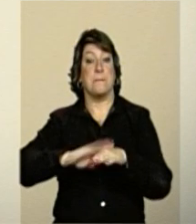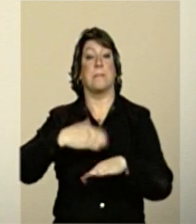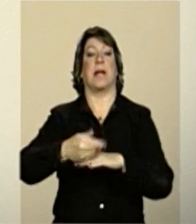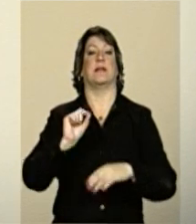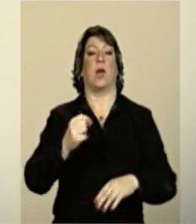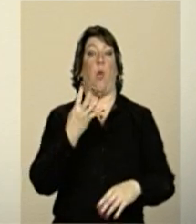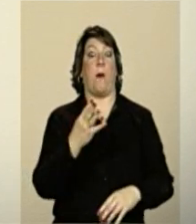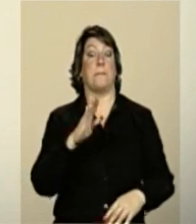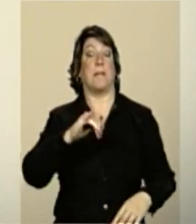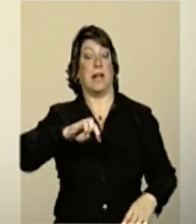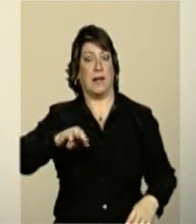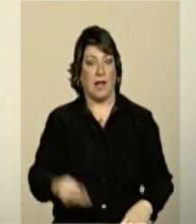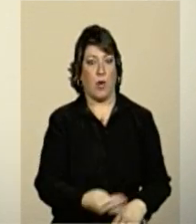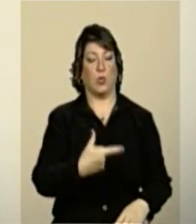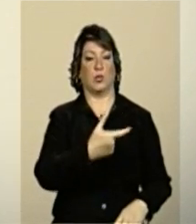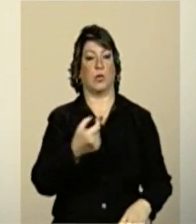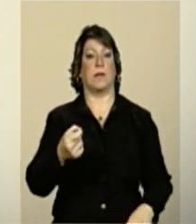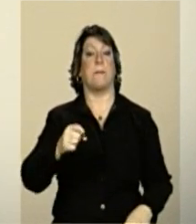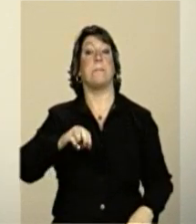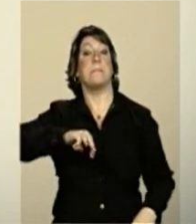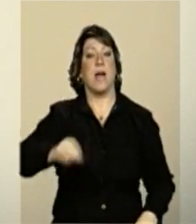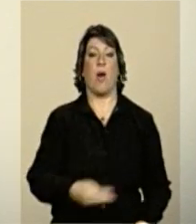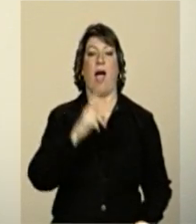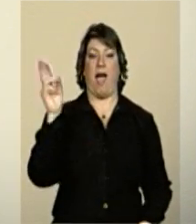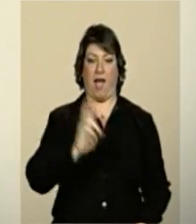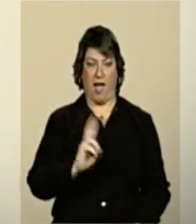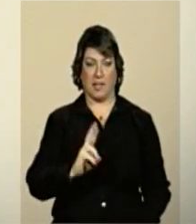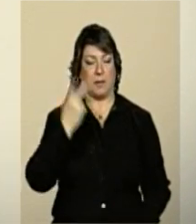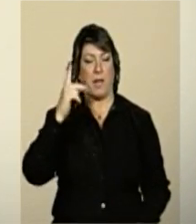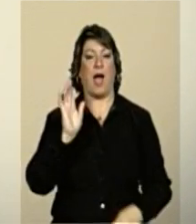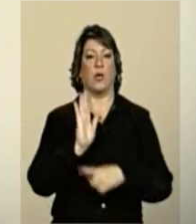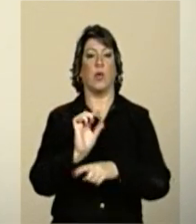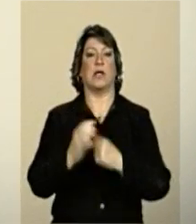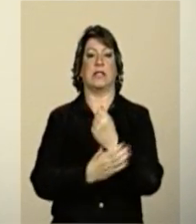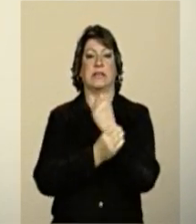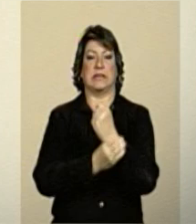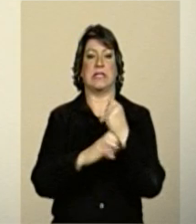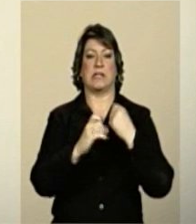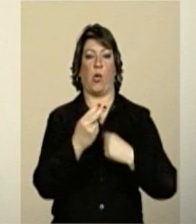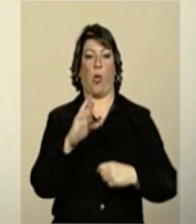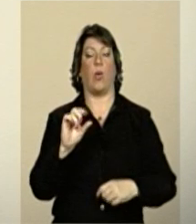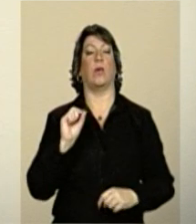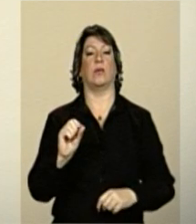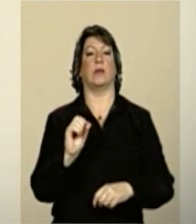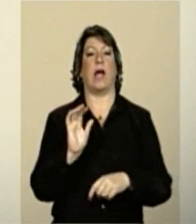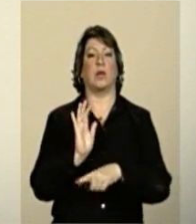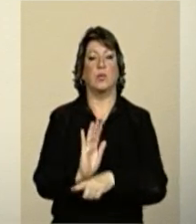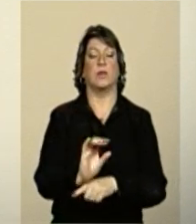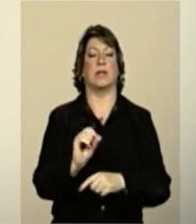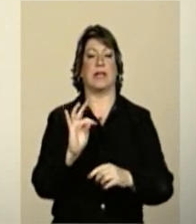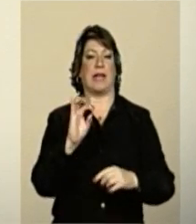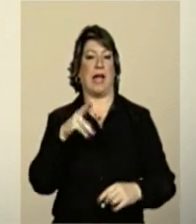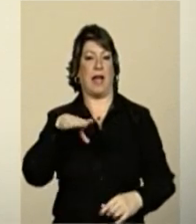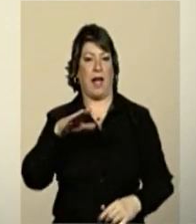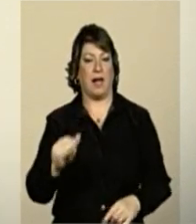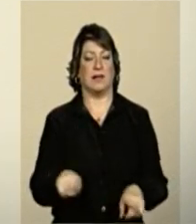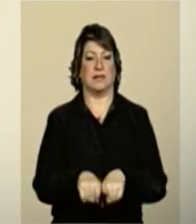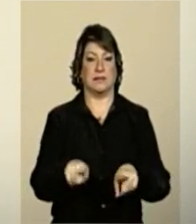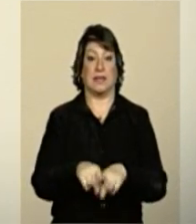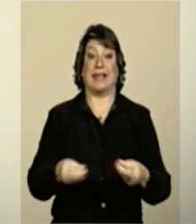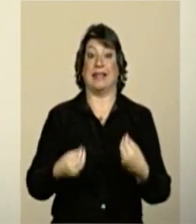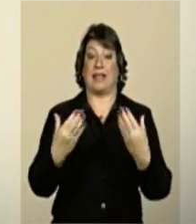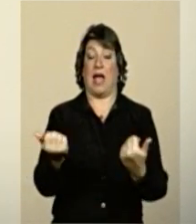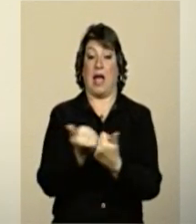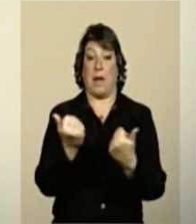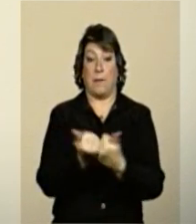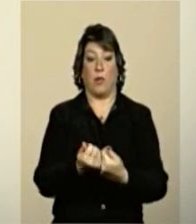bilhões e 200 milhões de reais, Luciano, para garantir o seguro, a assistência técnica e também para dar apoio